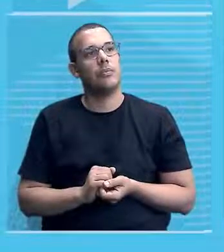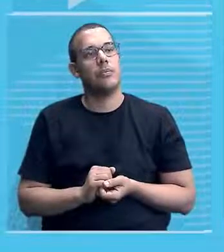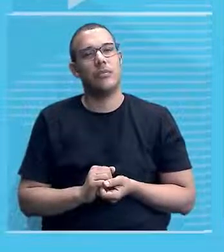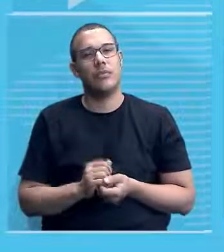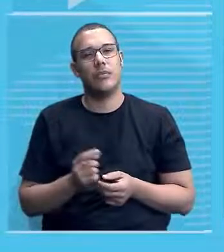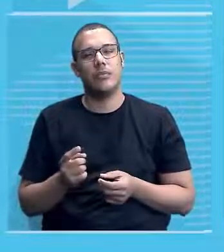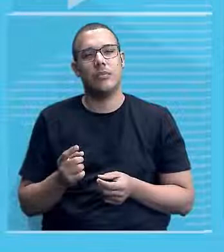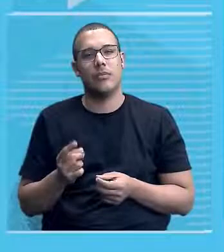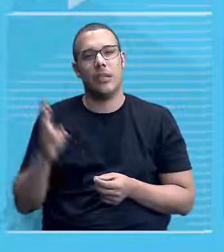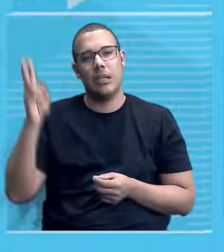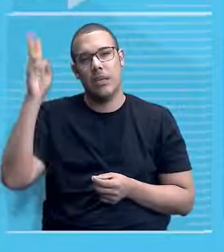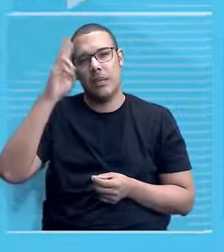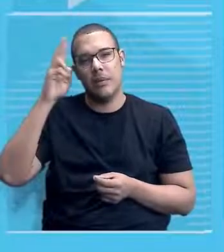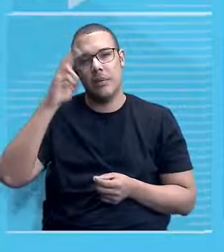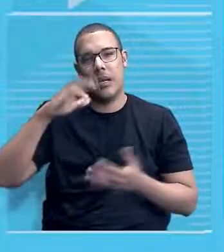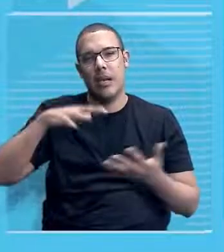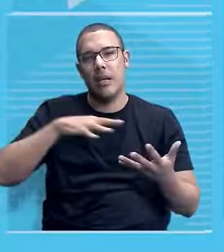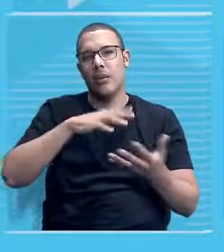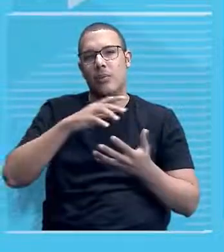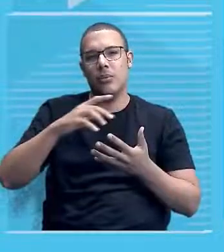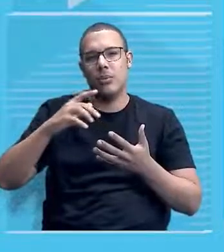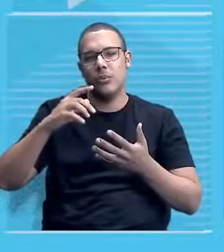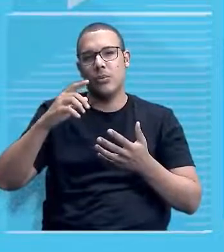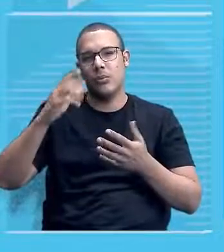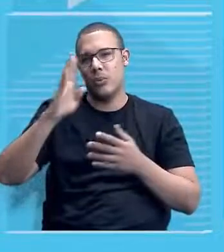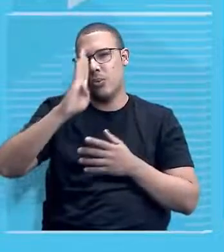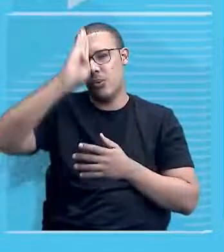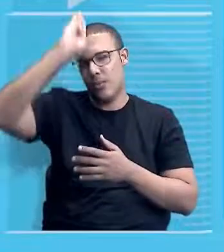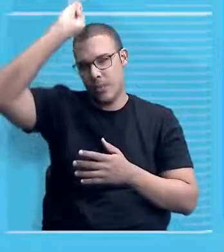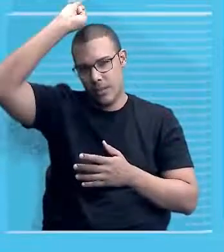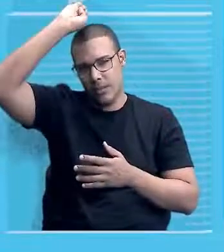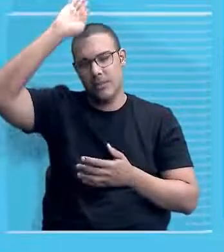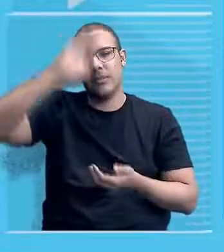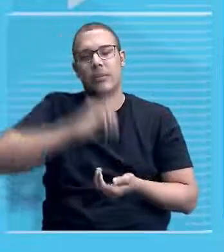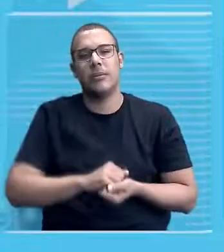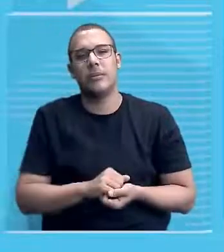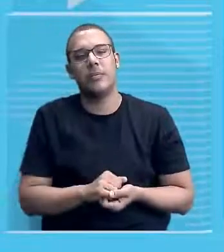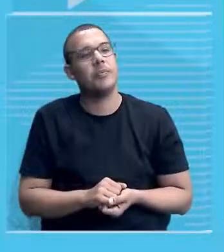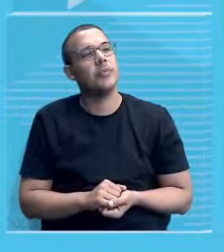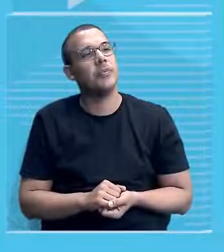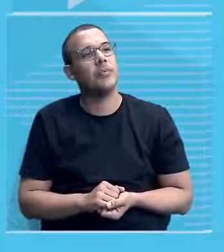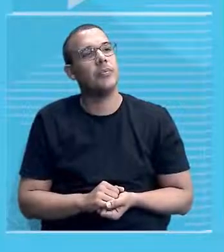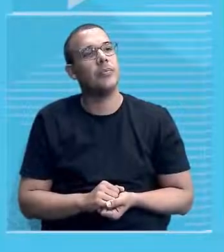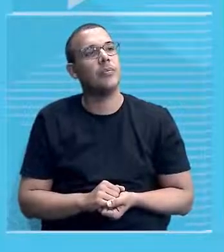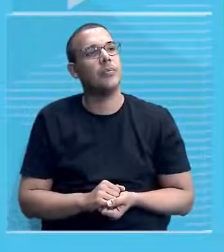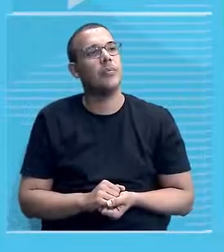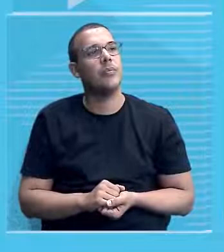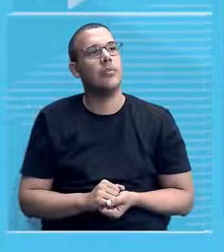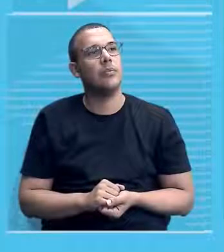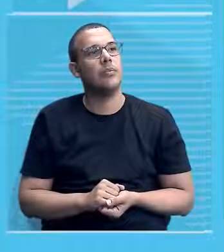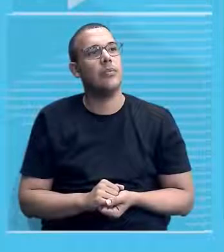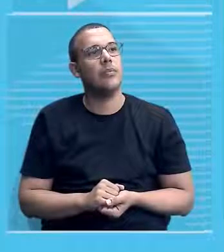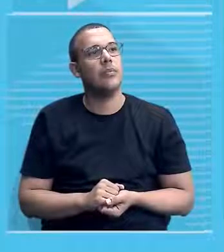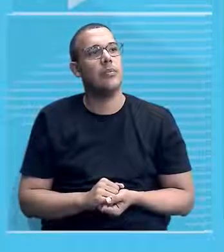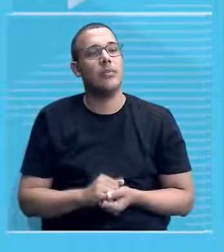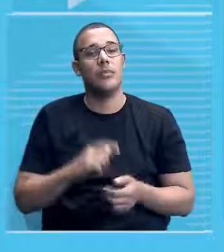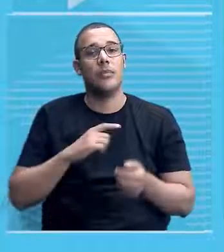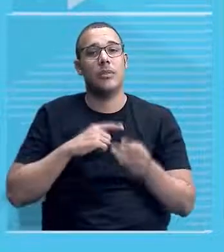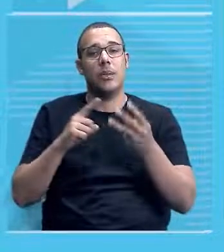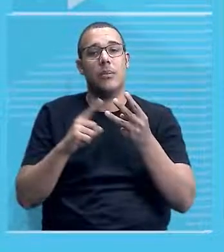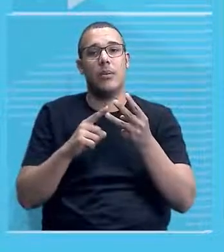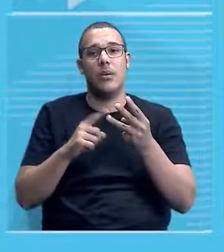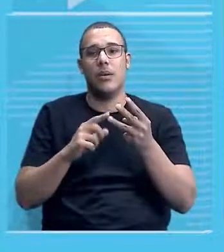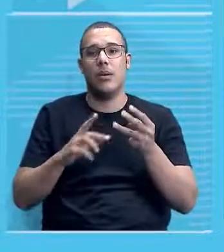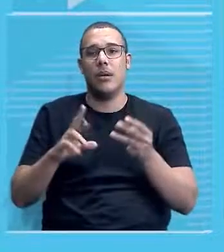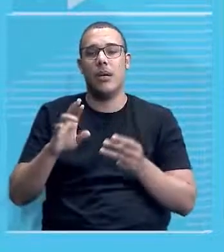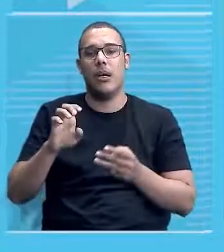ao mundo greco-romano olha aí ó Cultura greco-romana passando pelo Renascimento